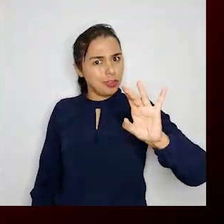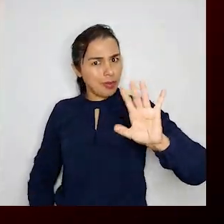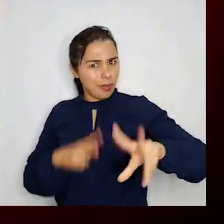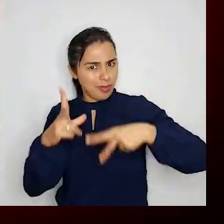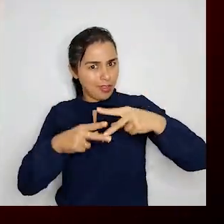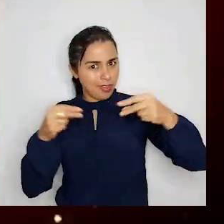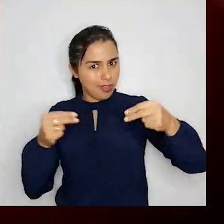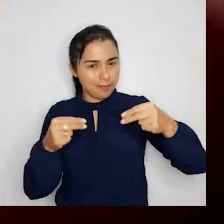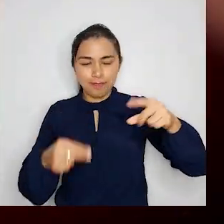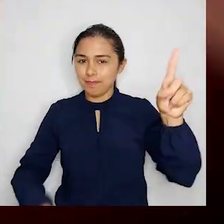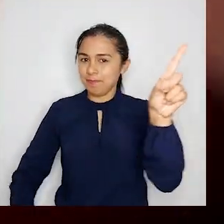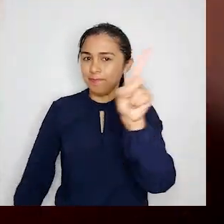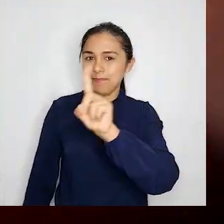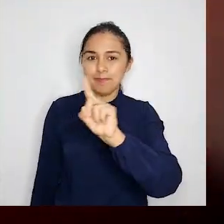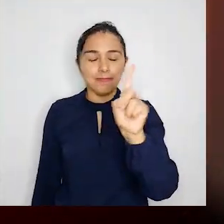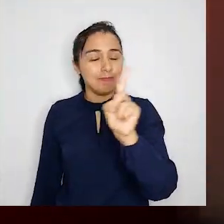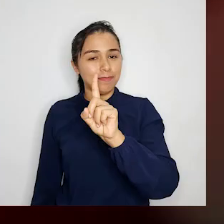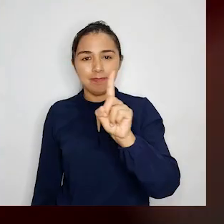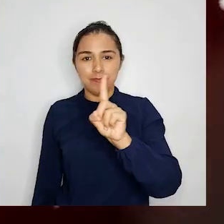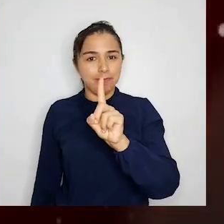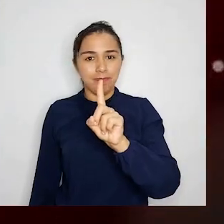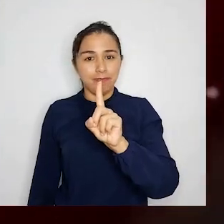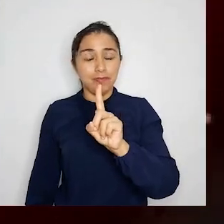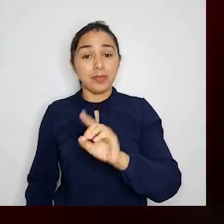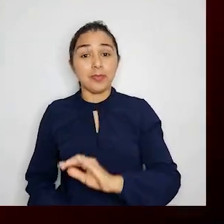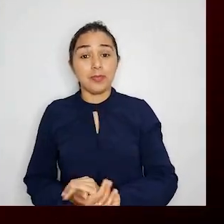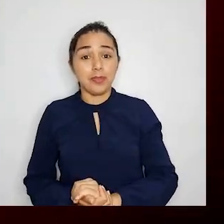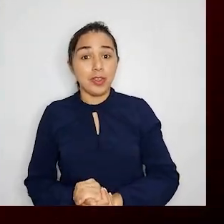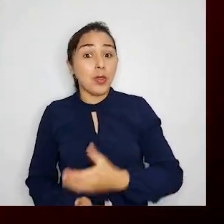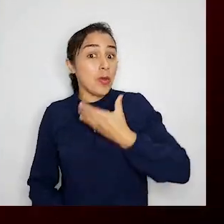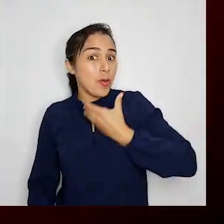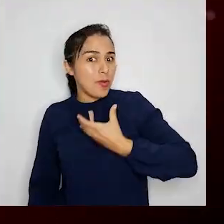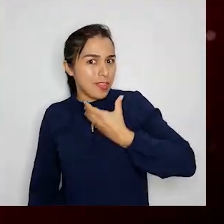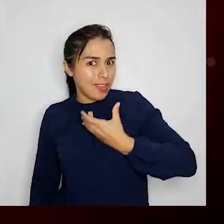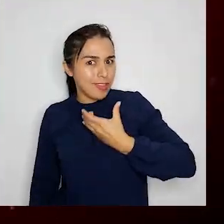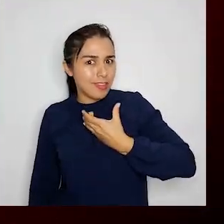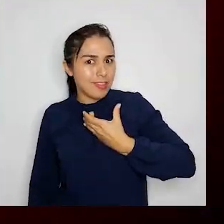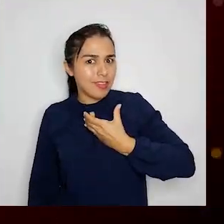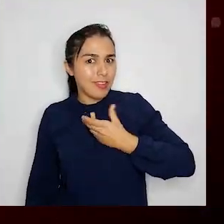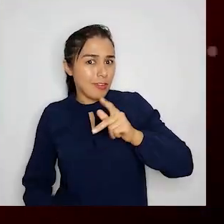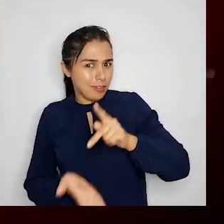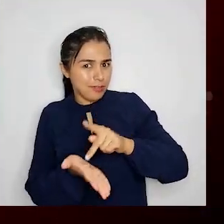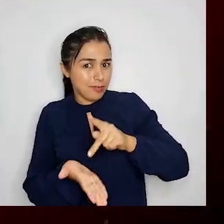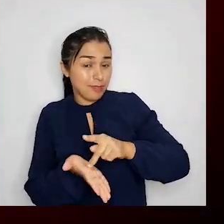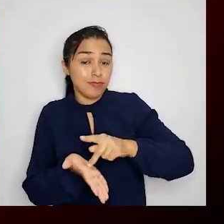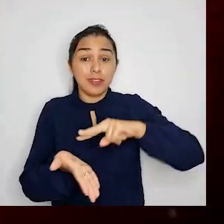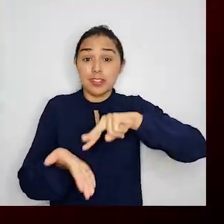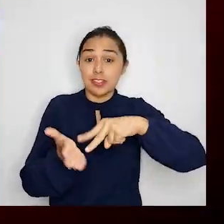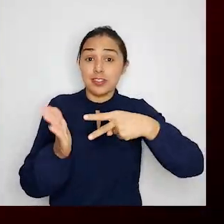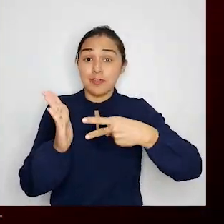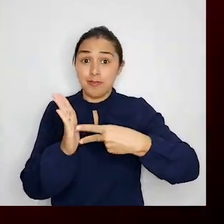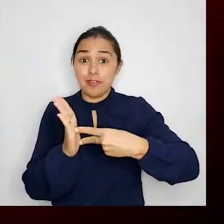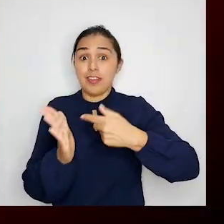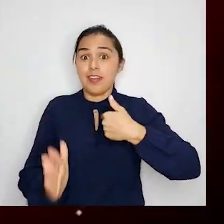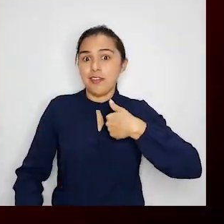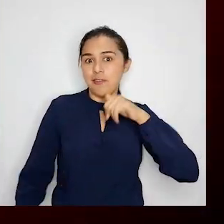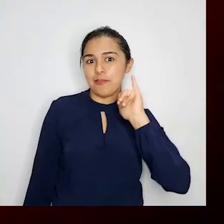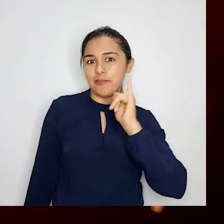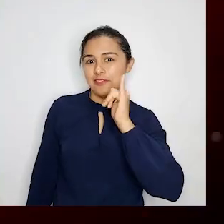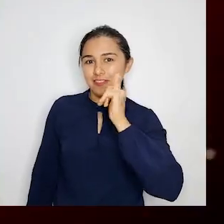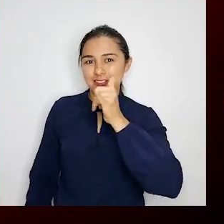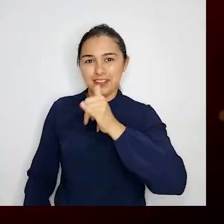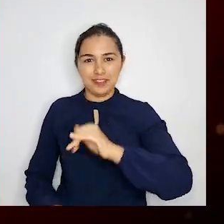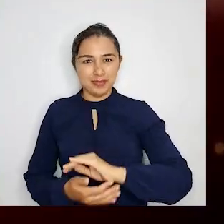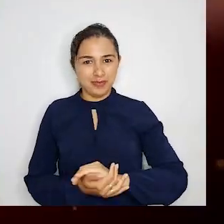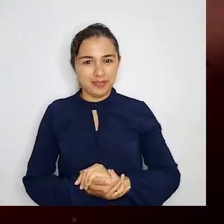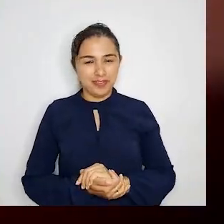o Natal? Não, não, não, não, não. O verdadeiro sentido do Natal, a tia Fábia